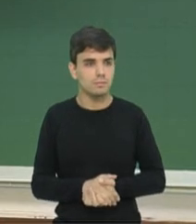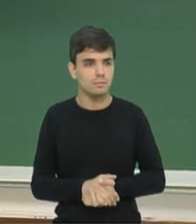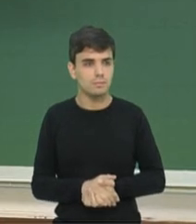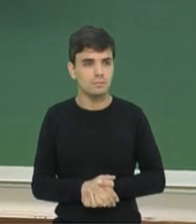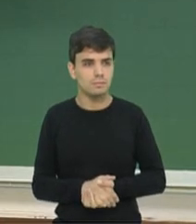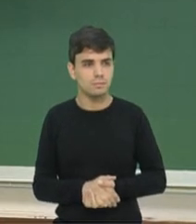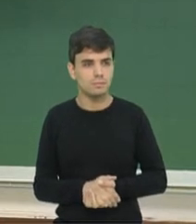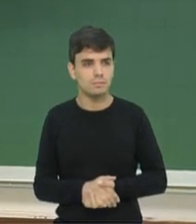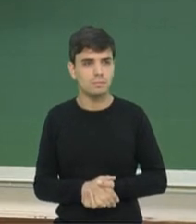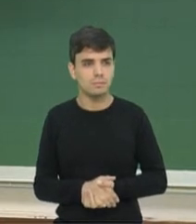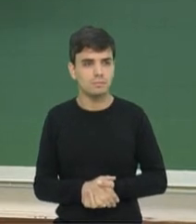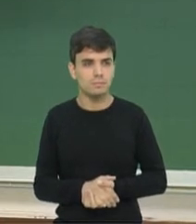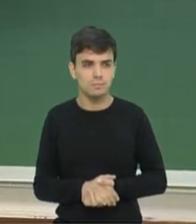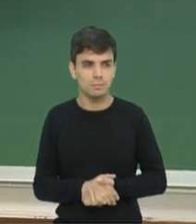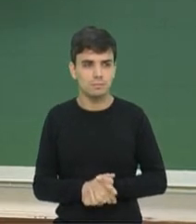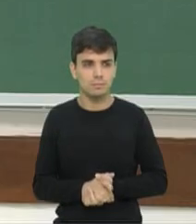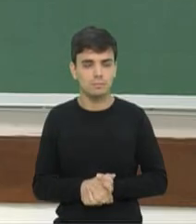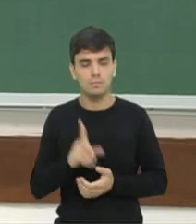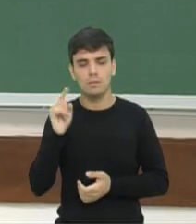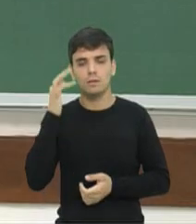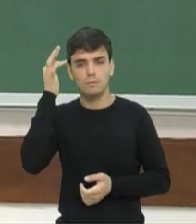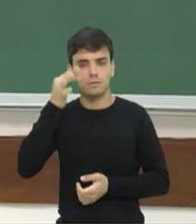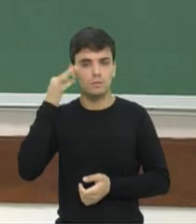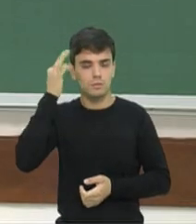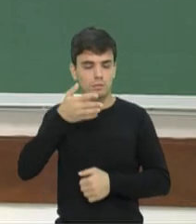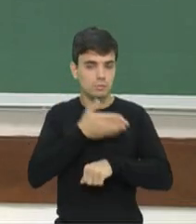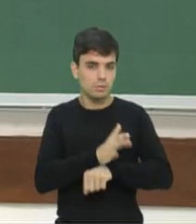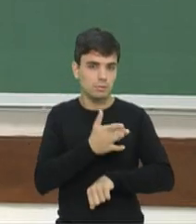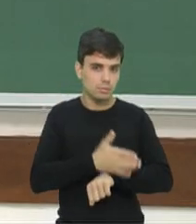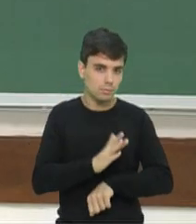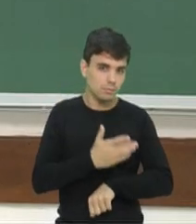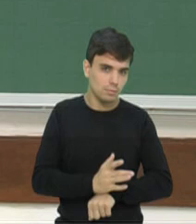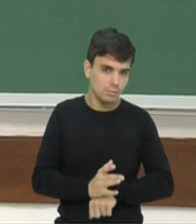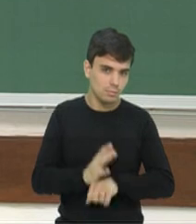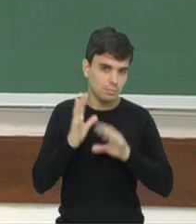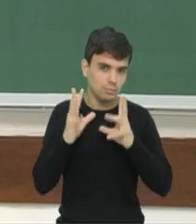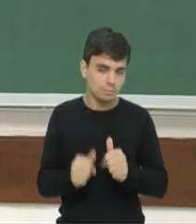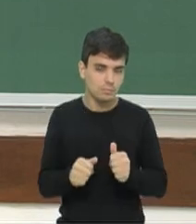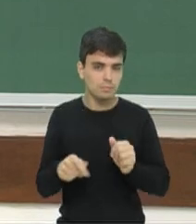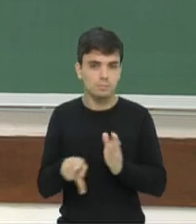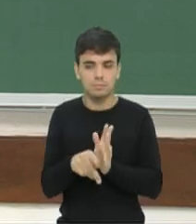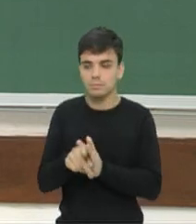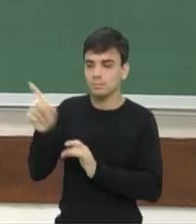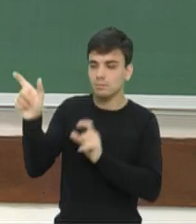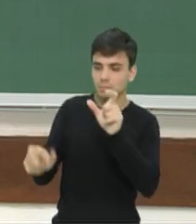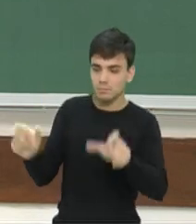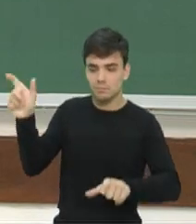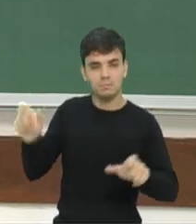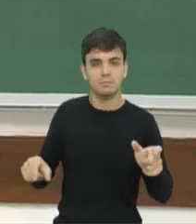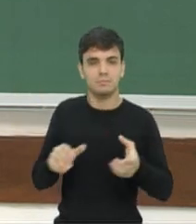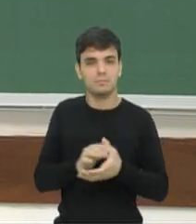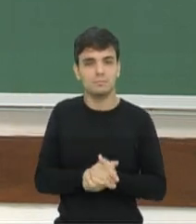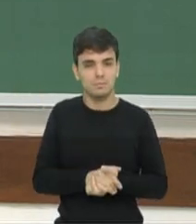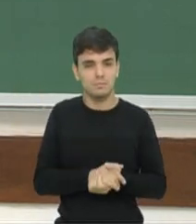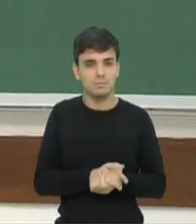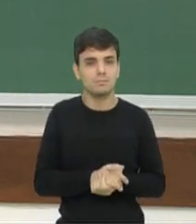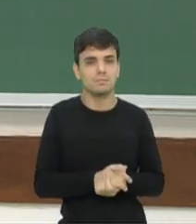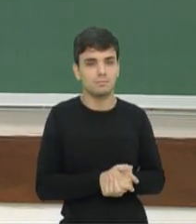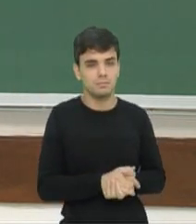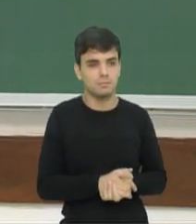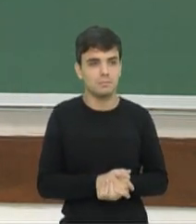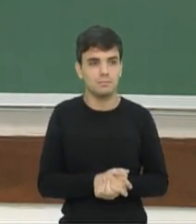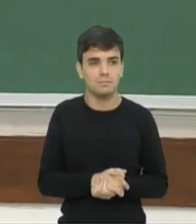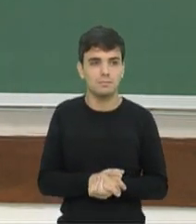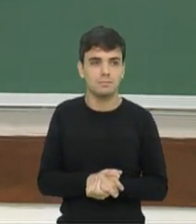as filosofias que são praticadas, são aplicadas a todos os karatecas, a todos os praticantes do karatê, que está